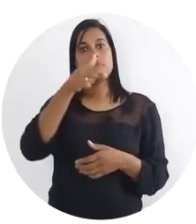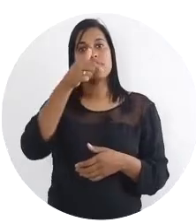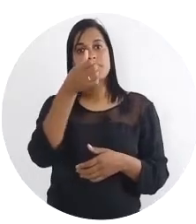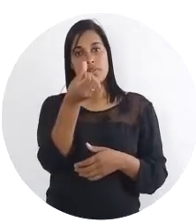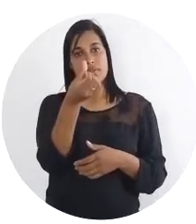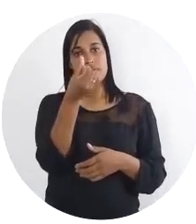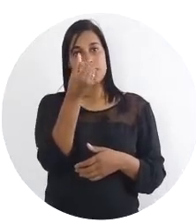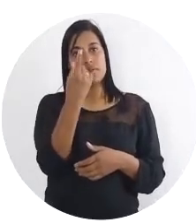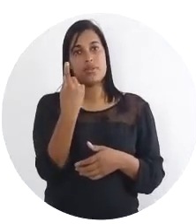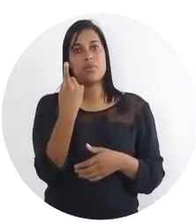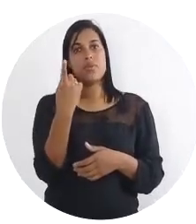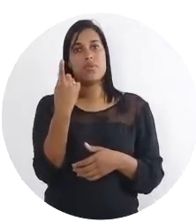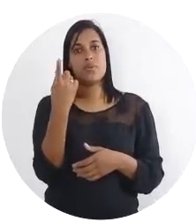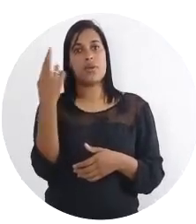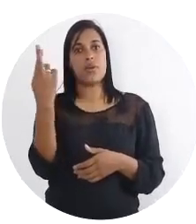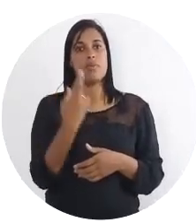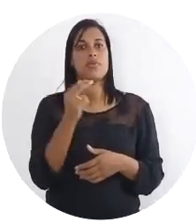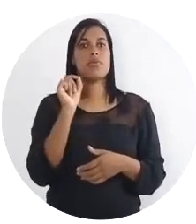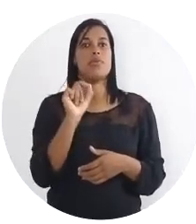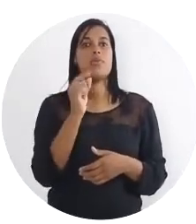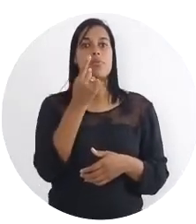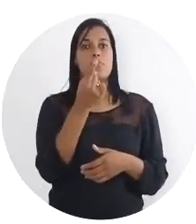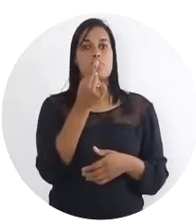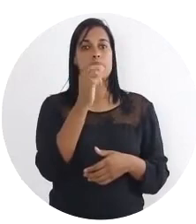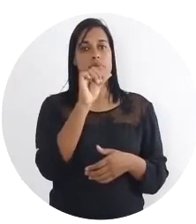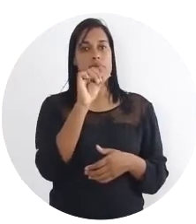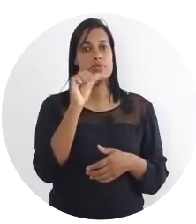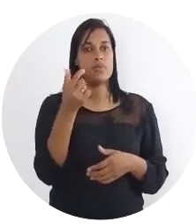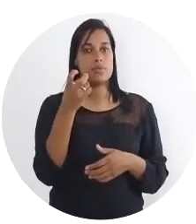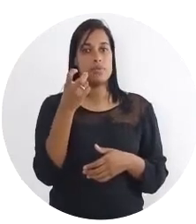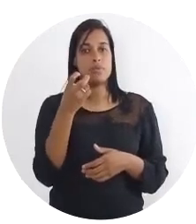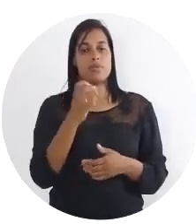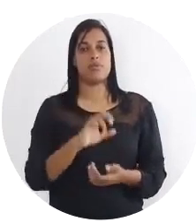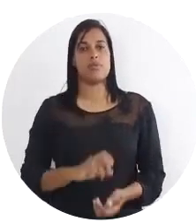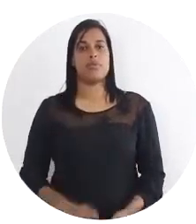1,61, que corresponde ao logaritmo natural de 5.